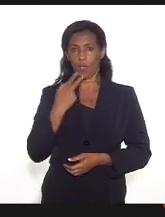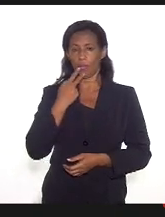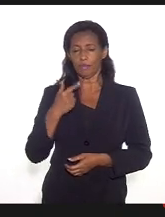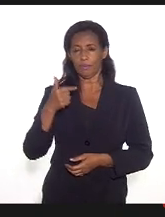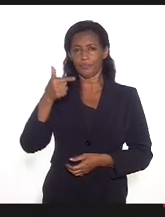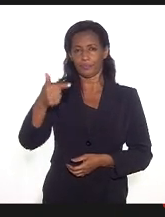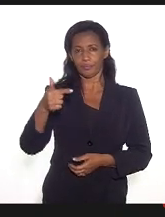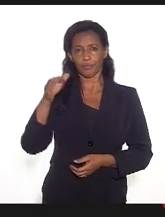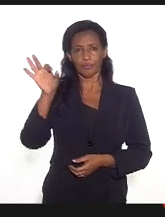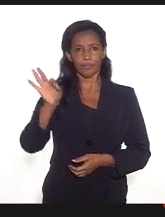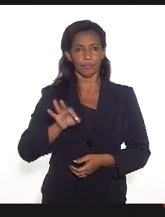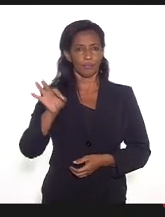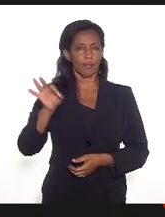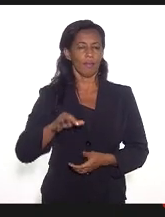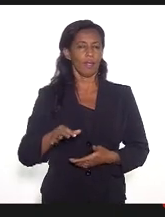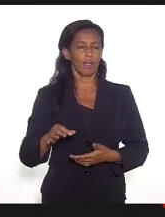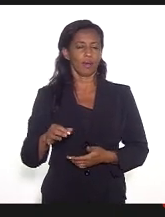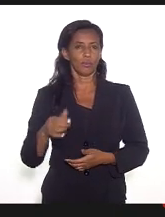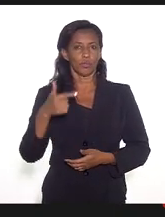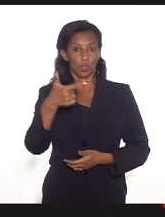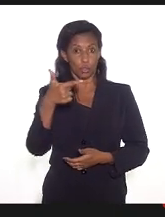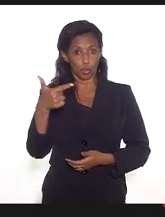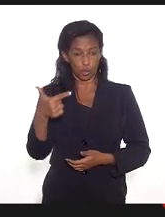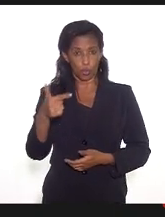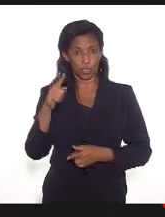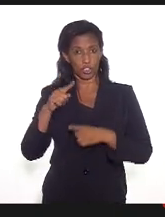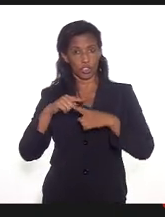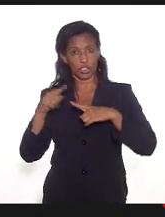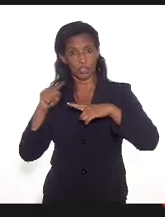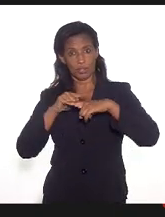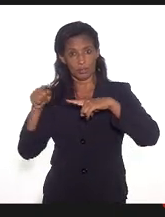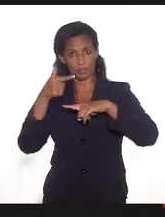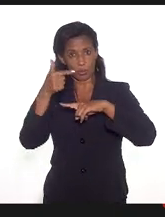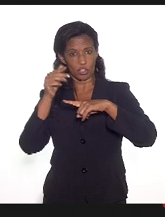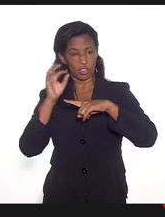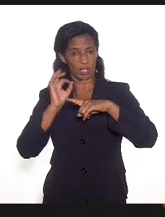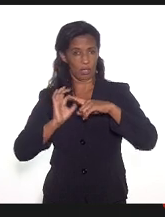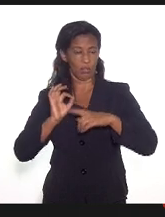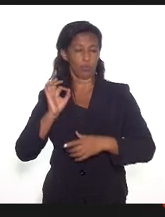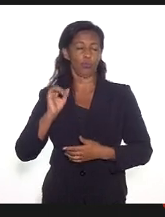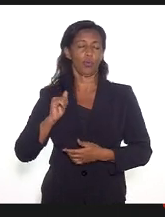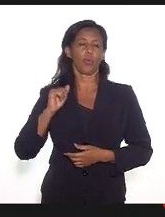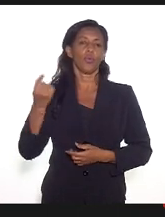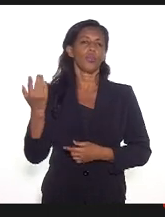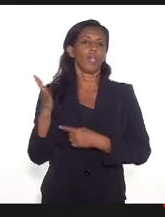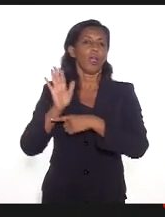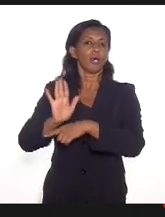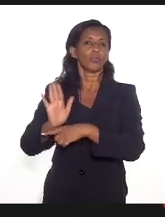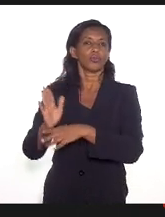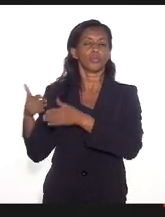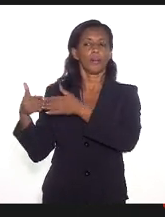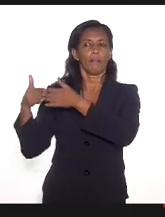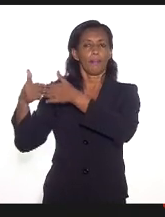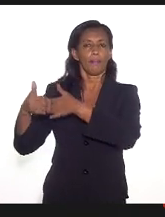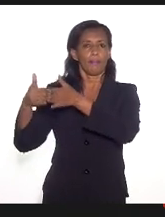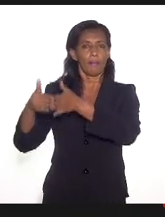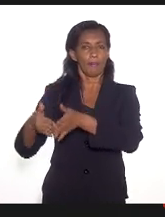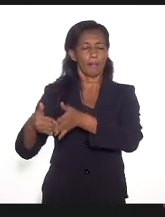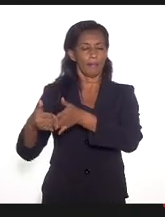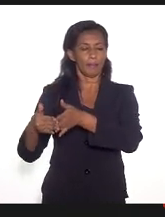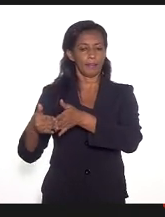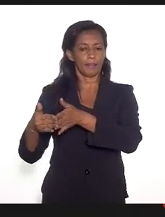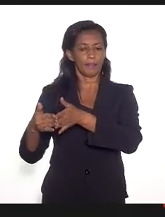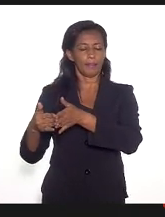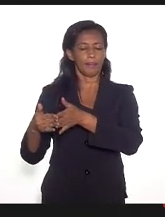2/3, o que favorece muito a situação dos marítimos brasileiros em navios de bandeira,